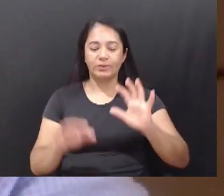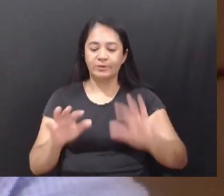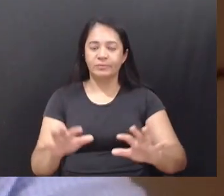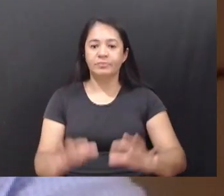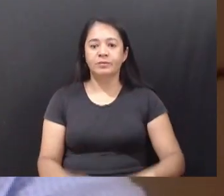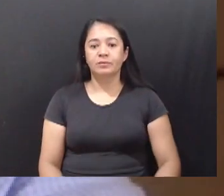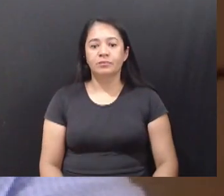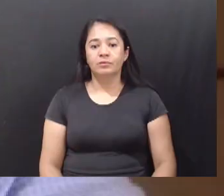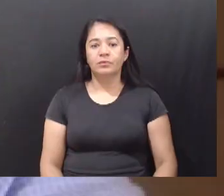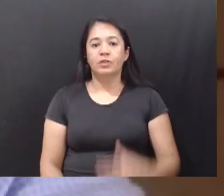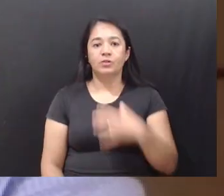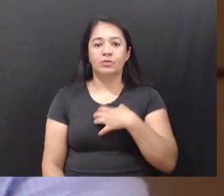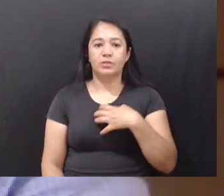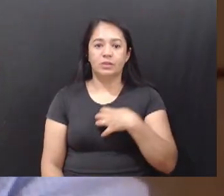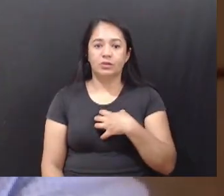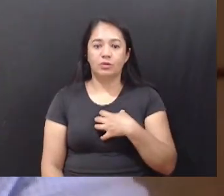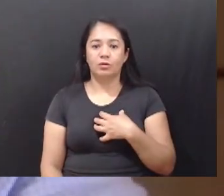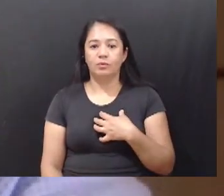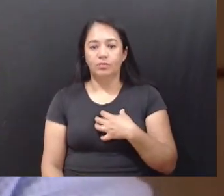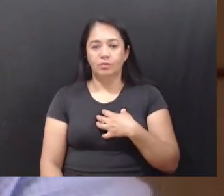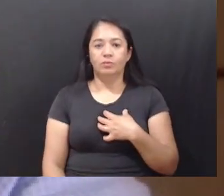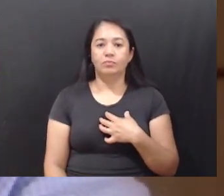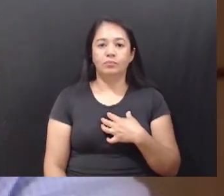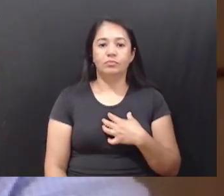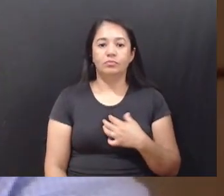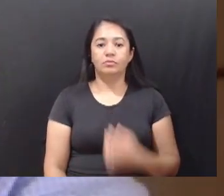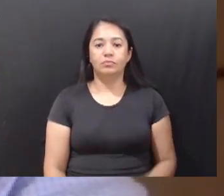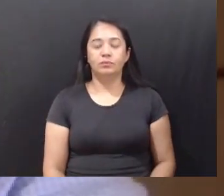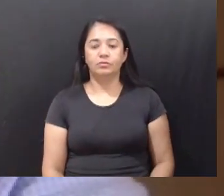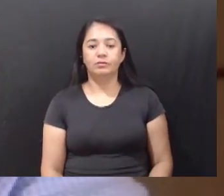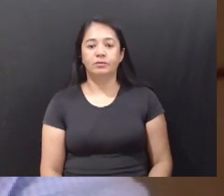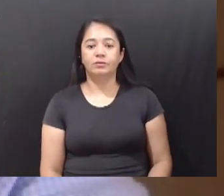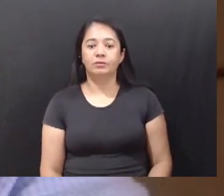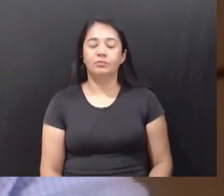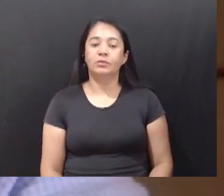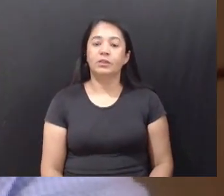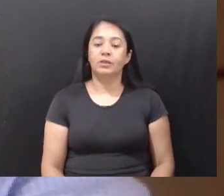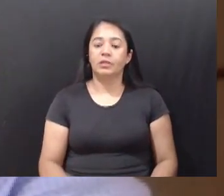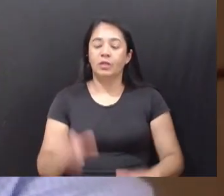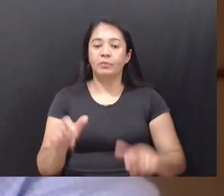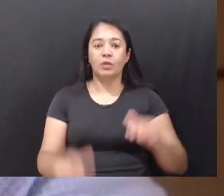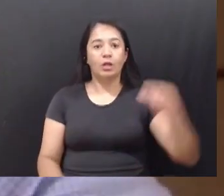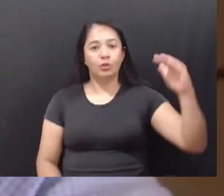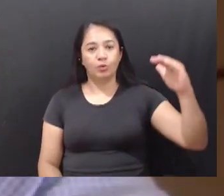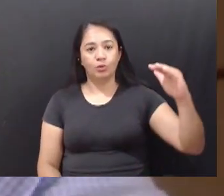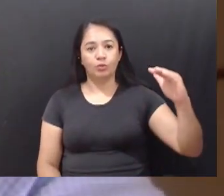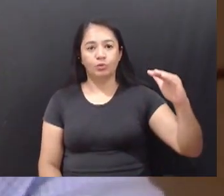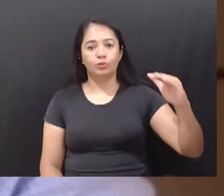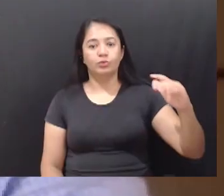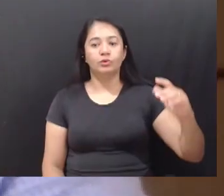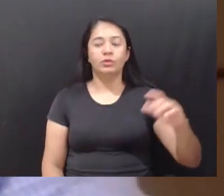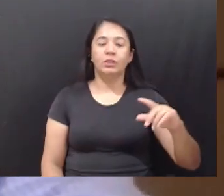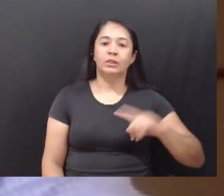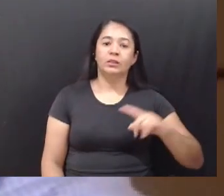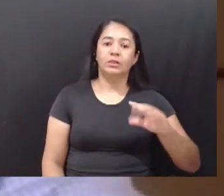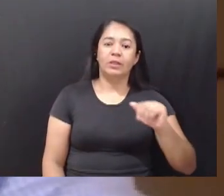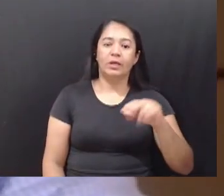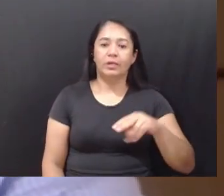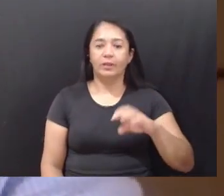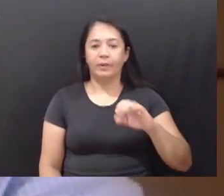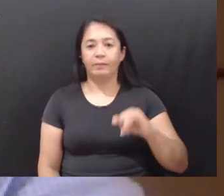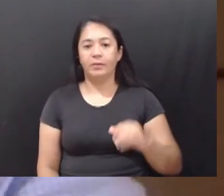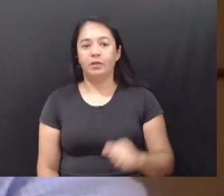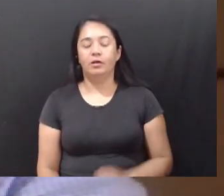trazer isso, os sintomas, né, desencadear como gatilho a doença em si. Então, esses indivíduos adultos, onde tem anemia,